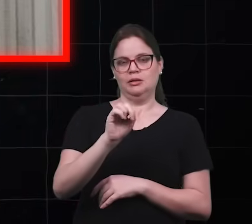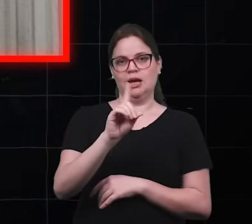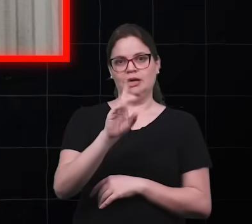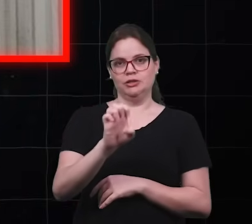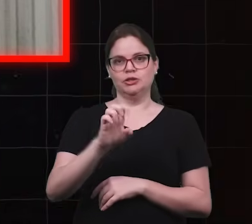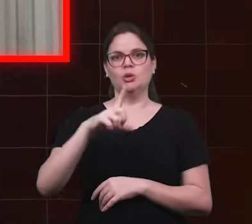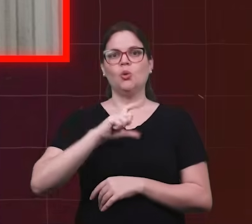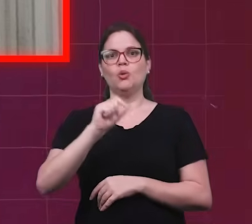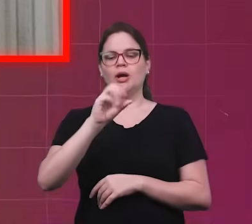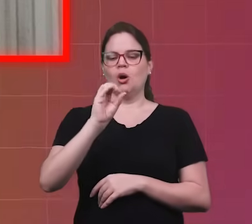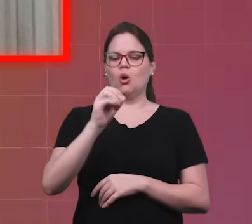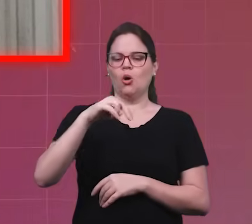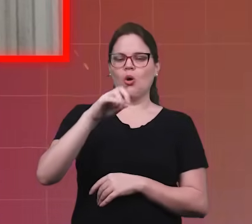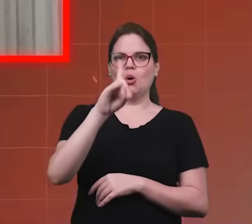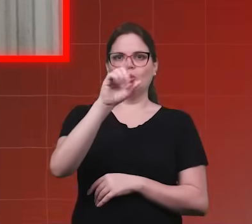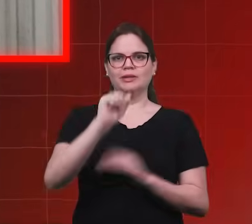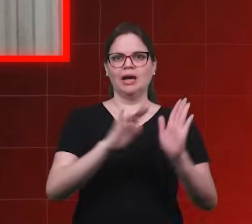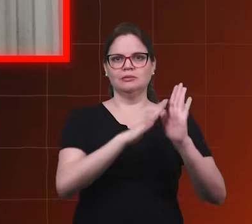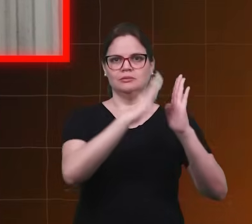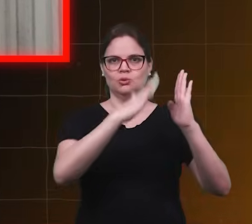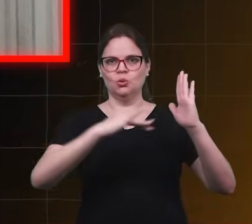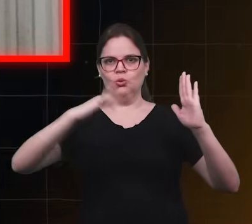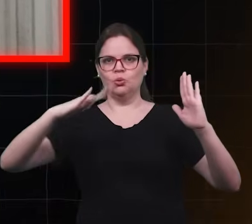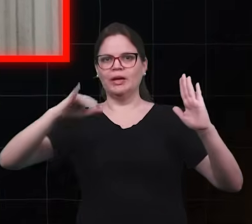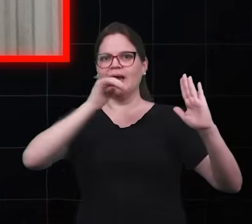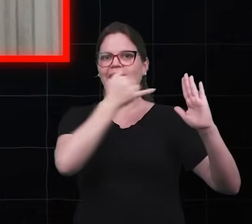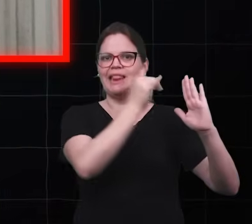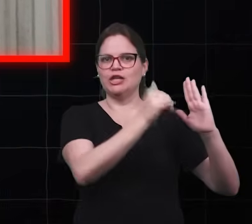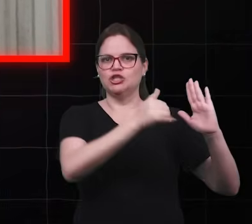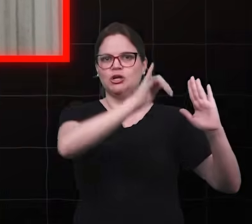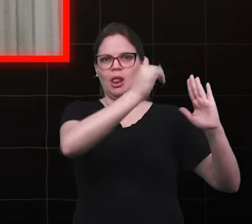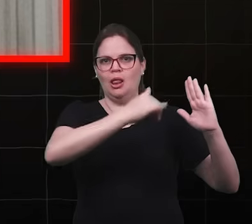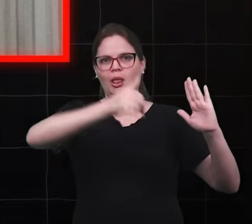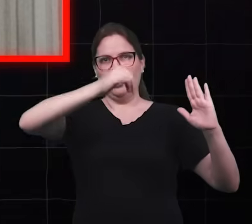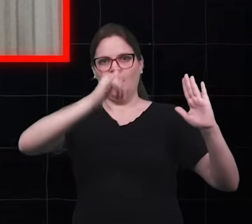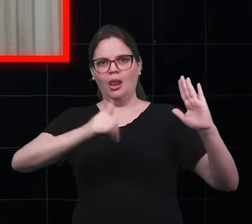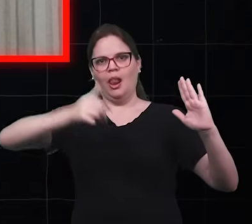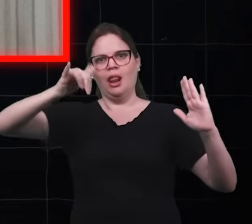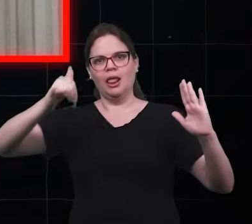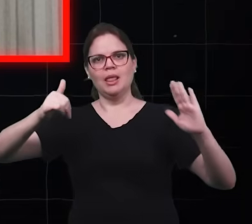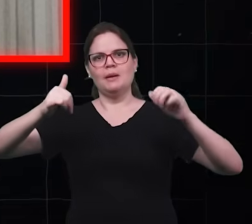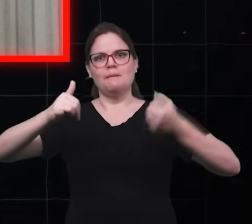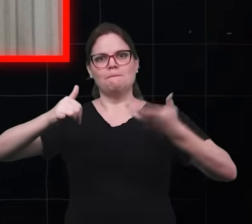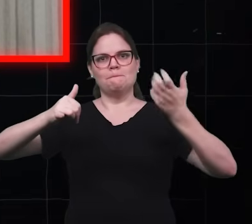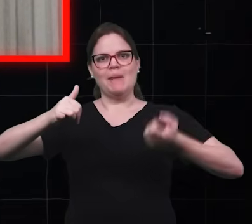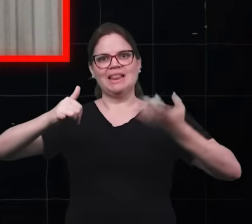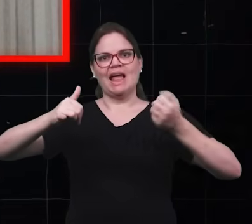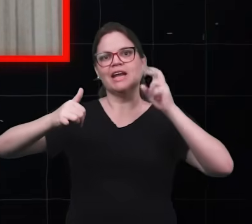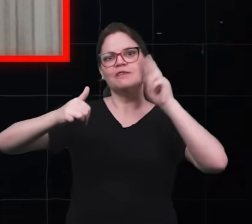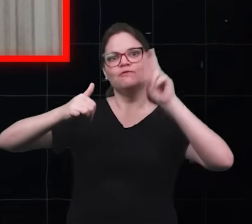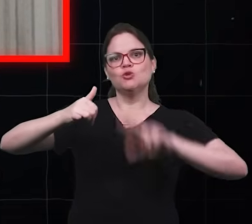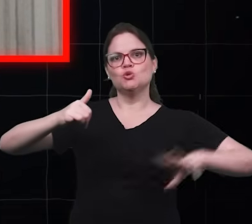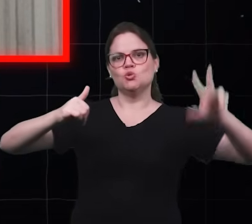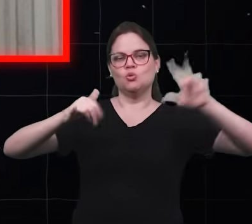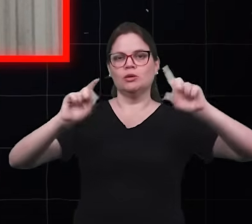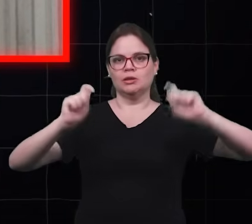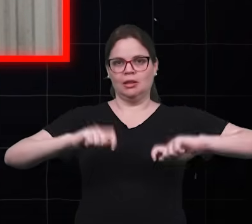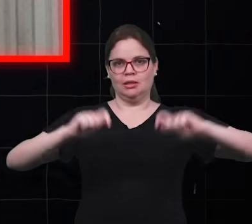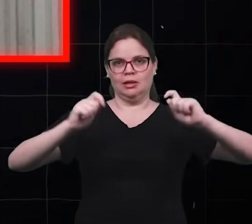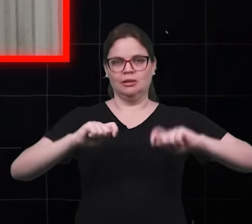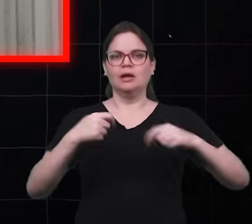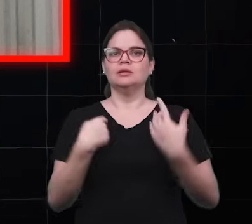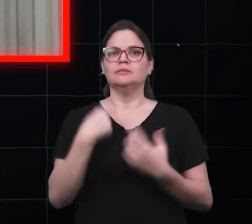onda-matéria. Onda com relação à sua energia e matéria como se ela fosse formada por corpos. E essas